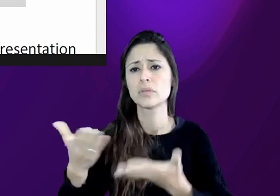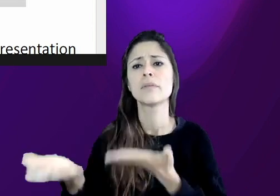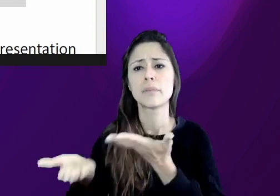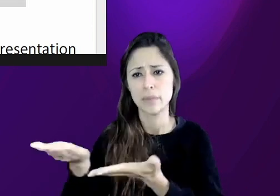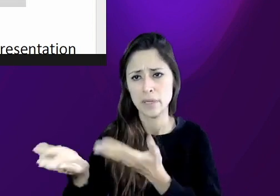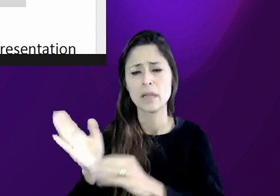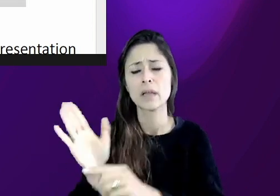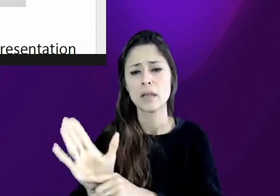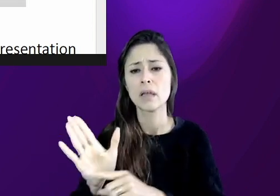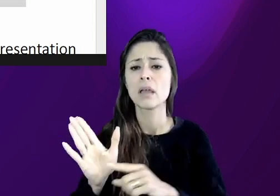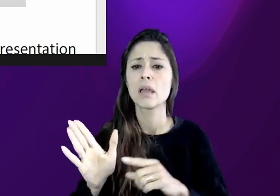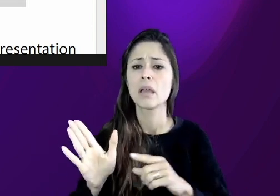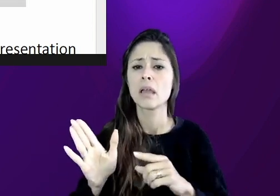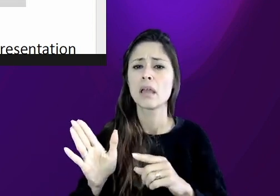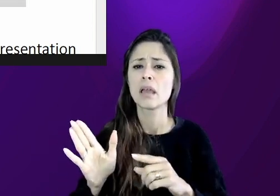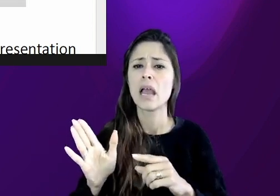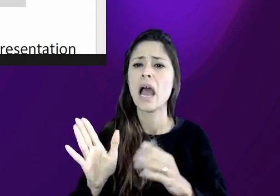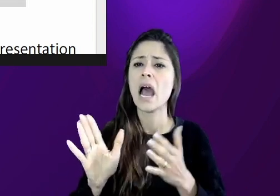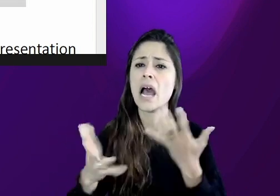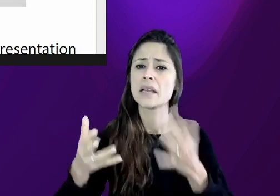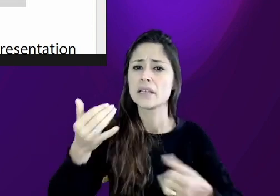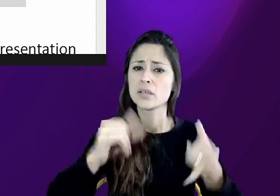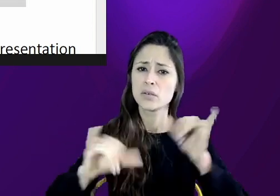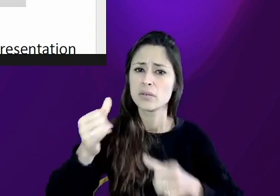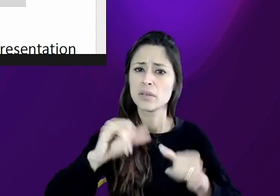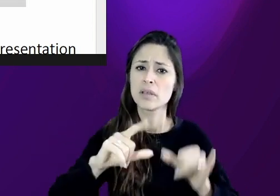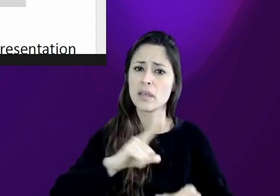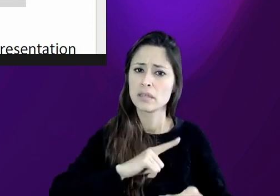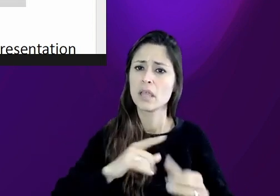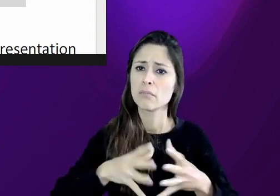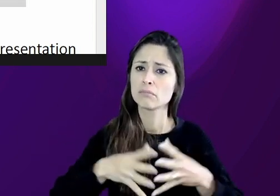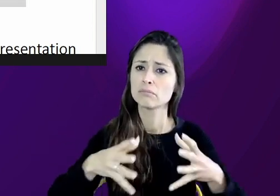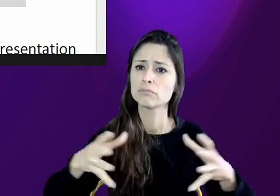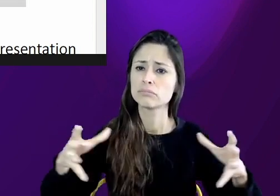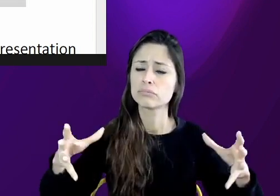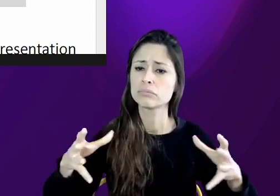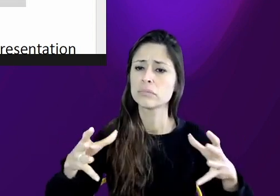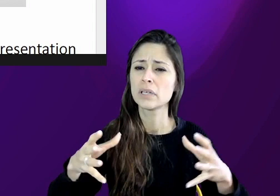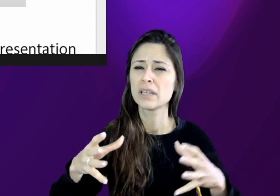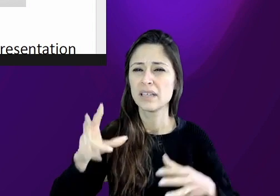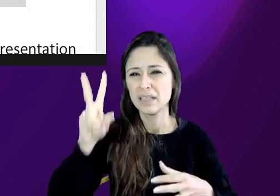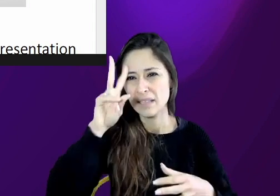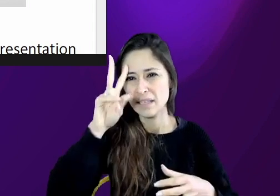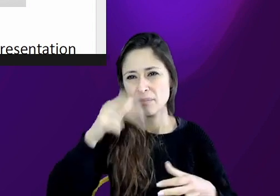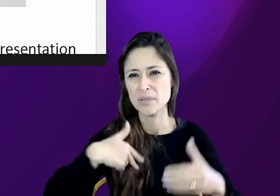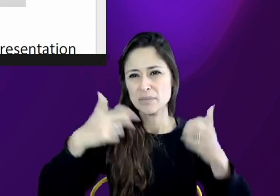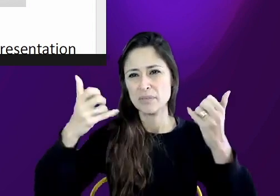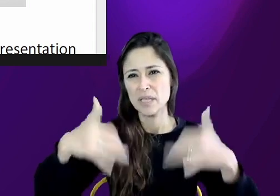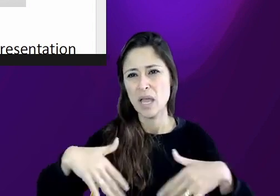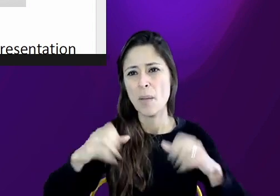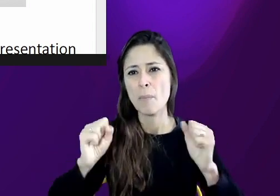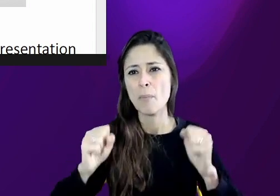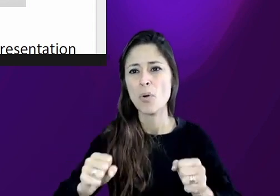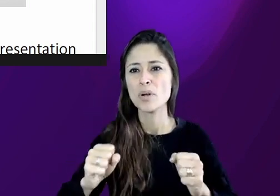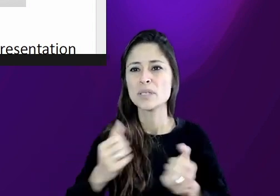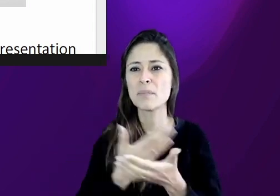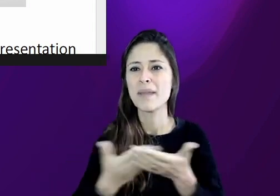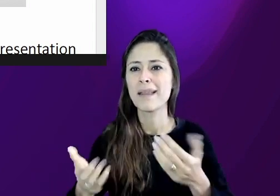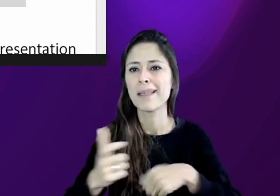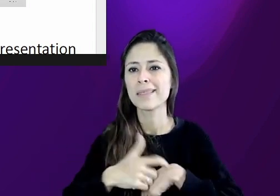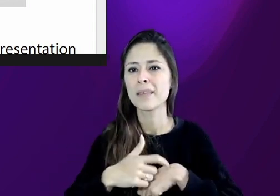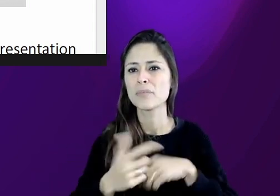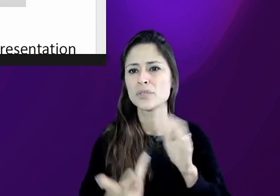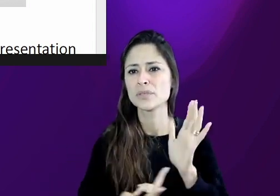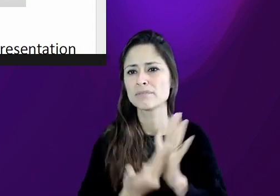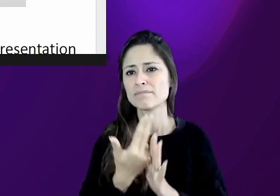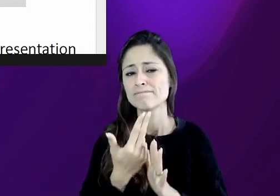enquanto você está fazendo quimioterapia neoadjuvante, eles vão progredir. E aí, como eu falei, a gente pode perder a janela para operar. Mas é aquela